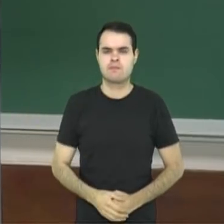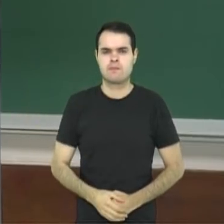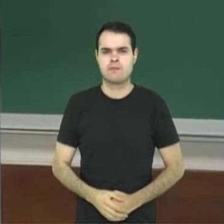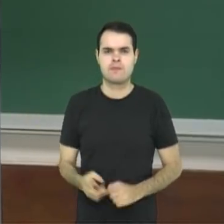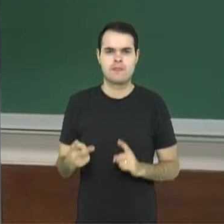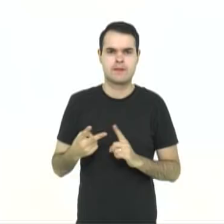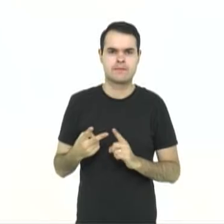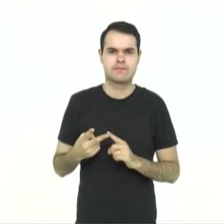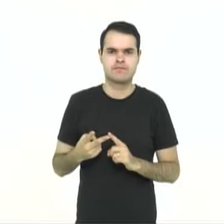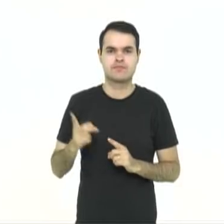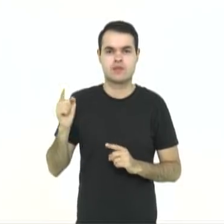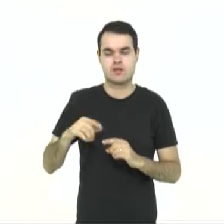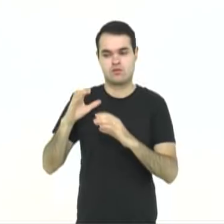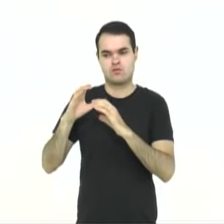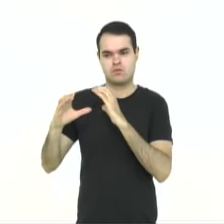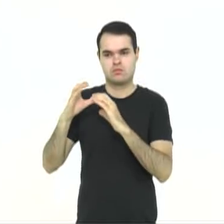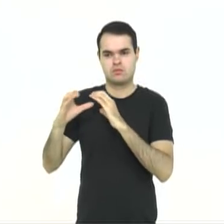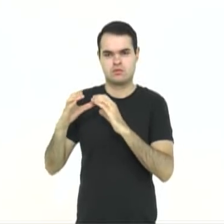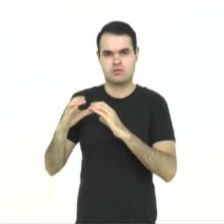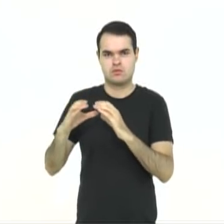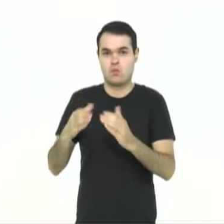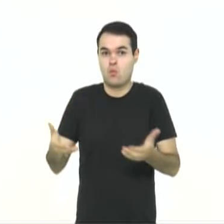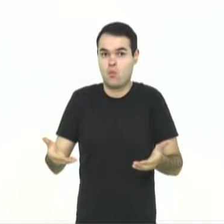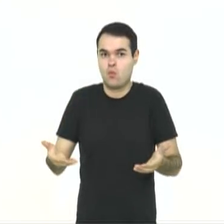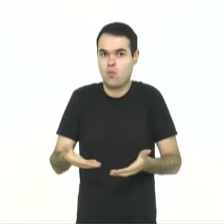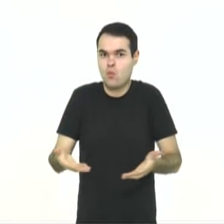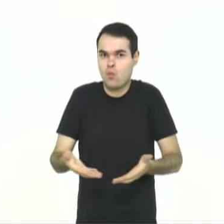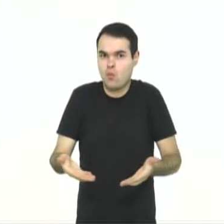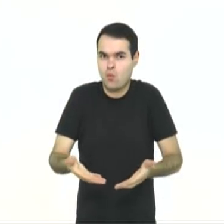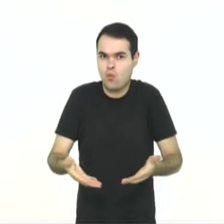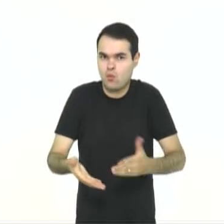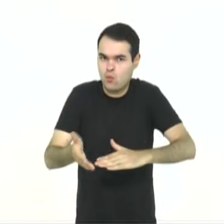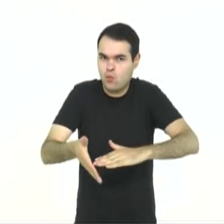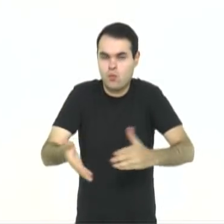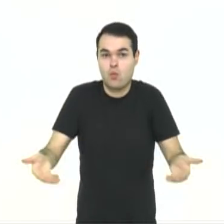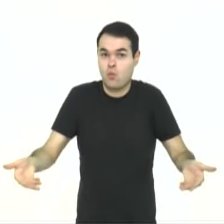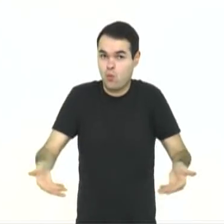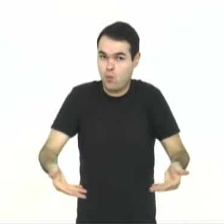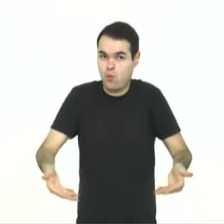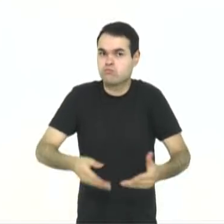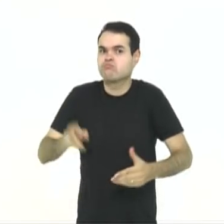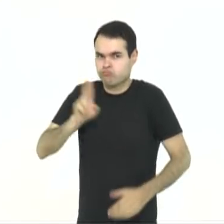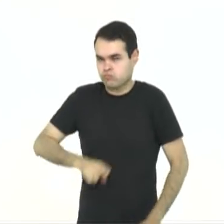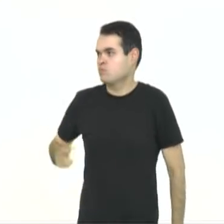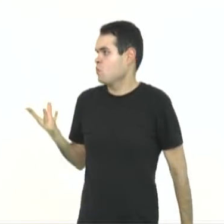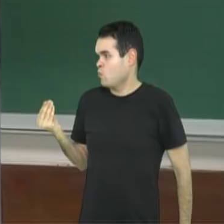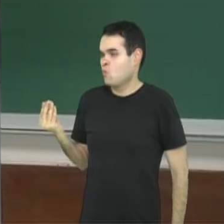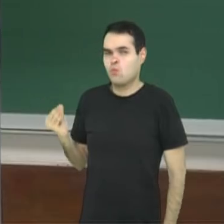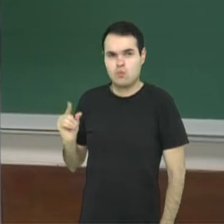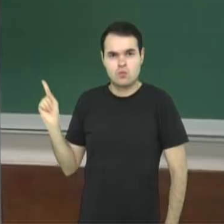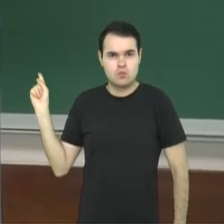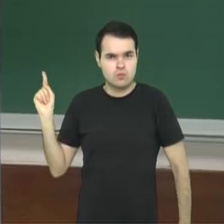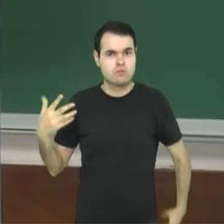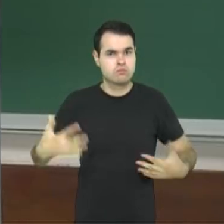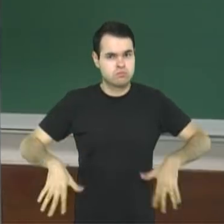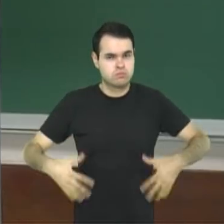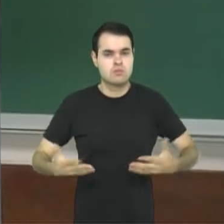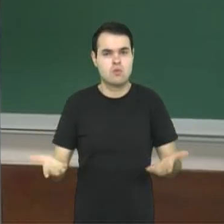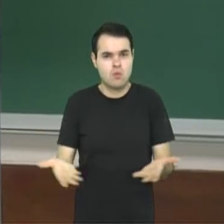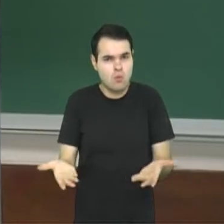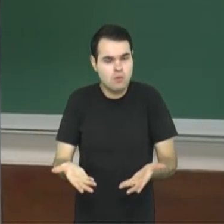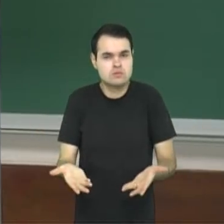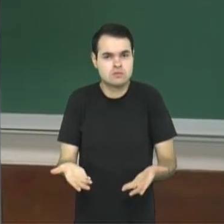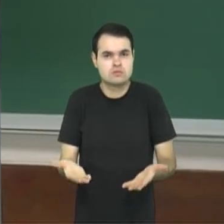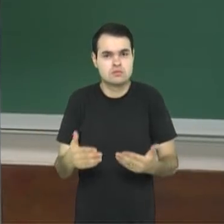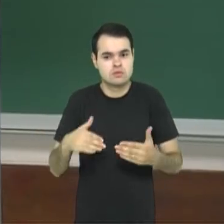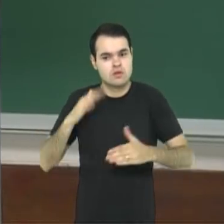B, seria um meio de comunicação bem utilizado na contemporaneidade, na nossa atualidade, né? Nós somos aí pós-contemporâneos, talvez